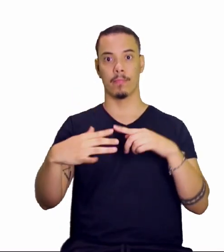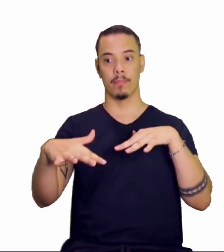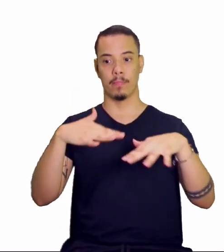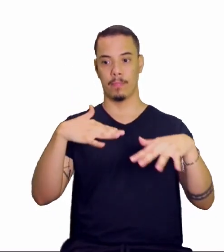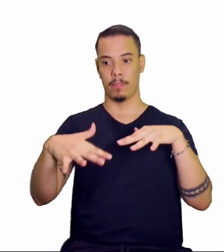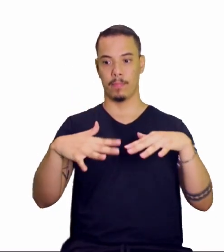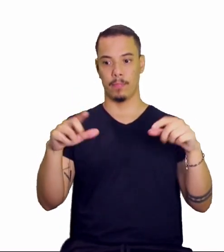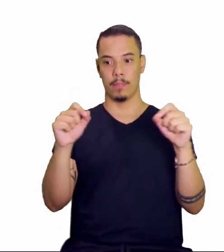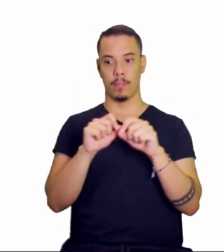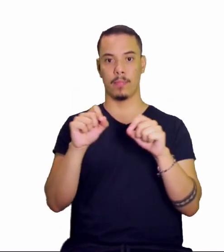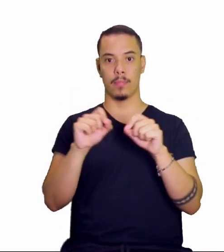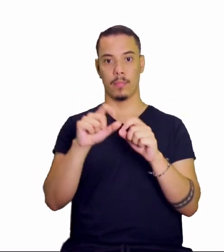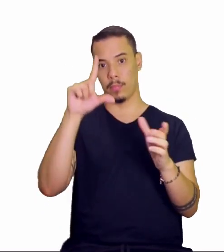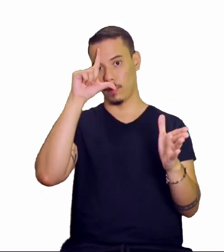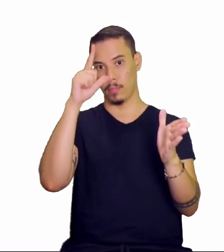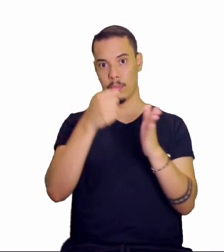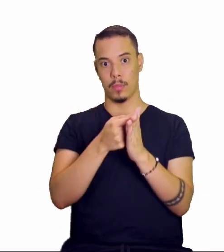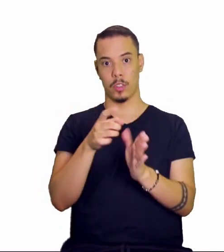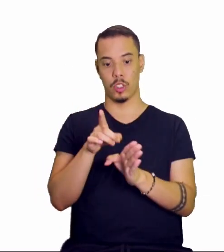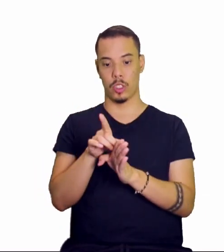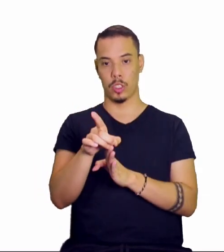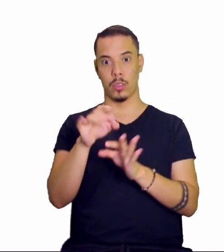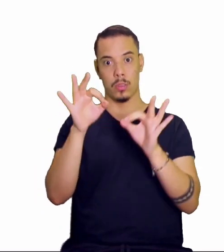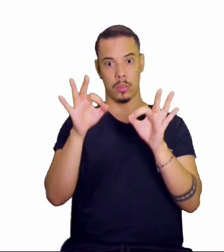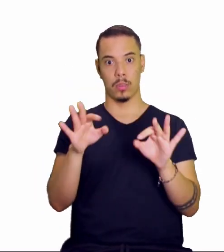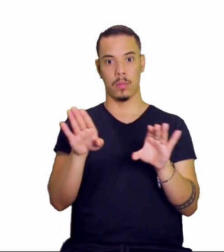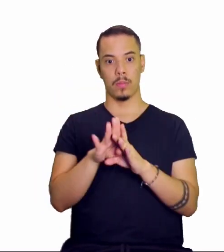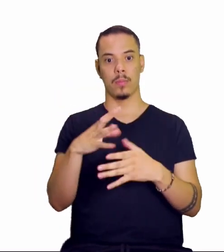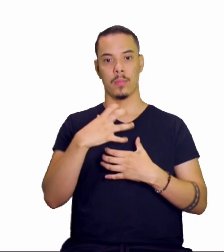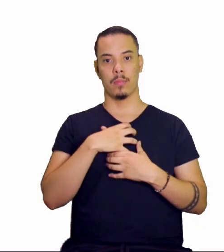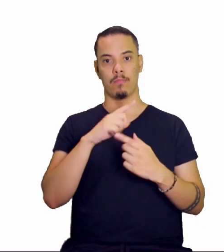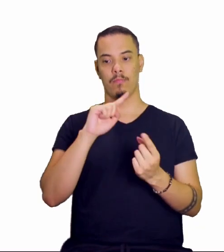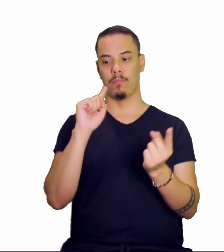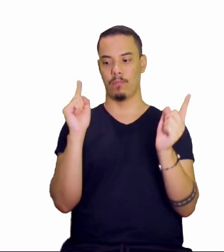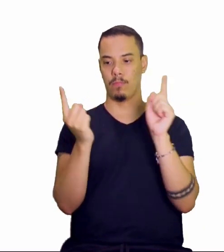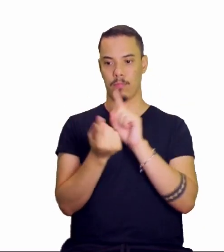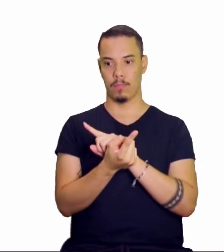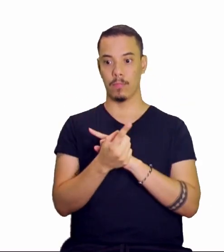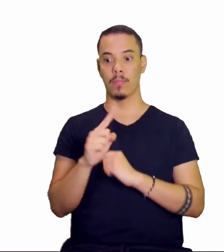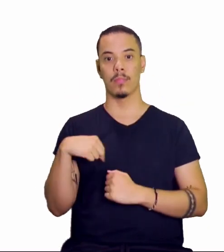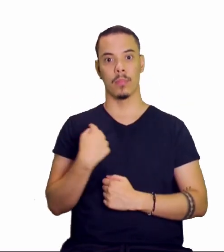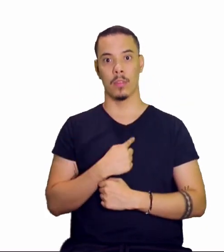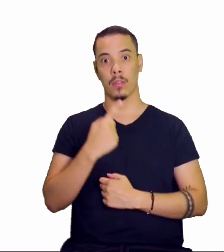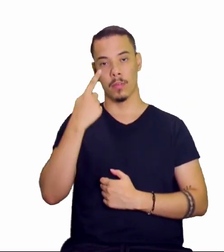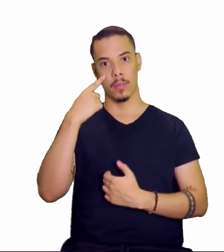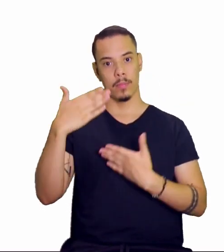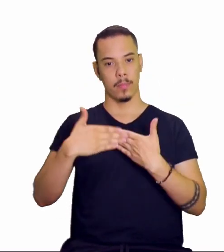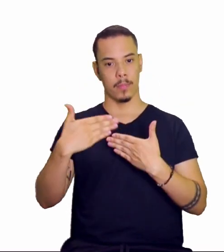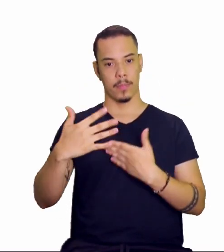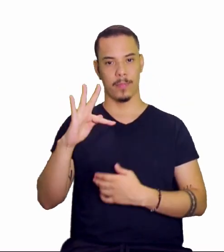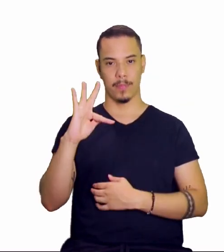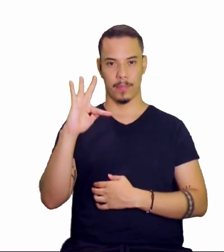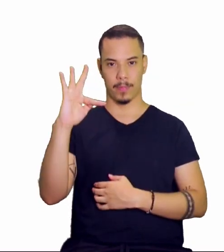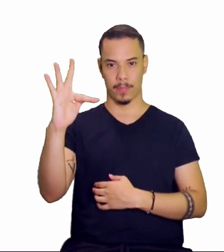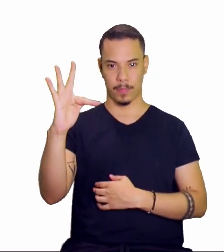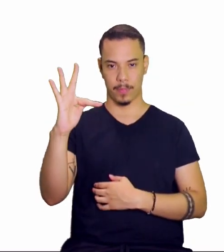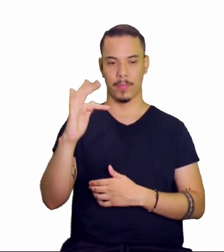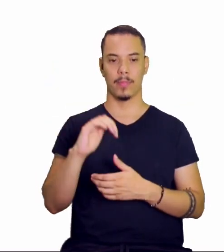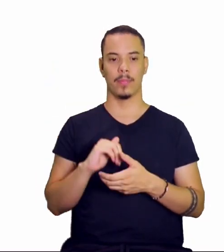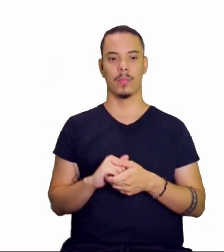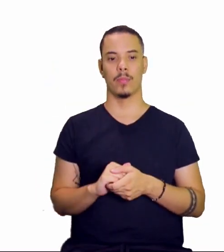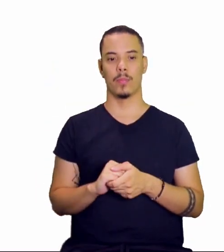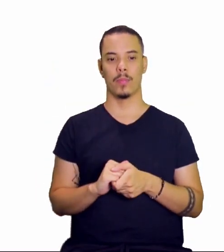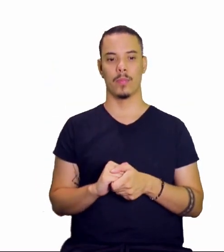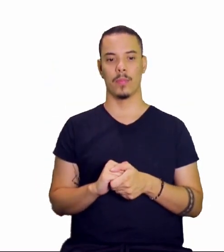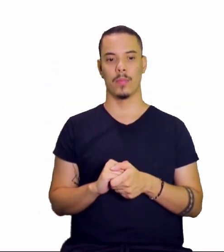estão sendo feitos numa determinada direção, em determinado sentido tem uma reação que nós vamos ver isso mais na frente, né? Vamos ver.